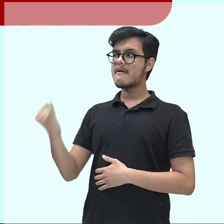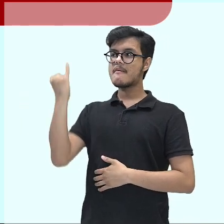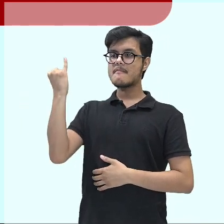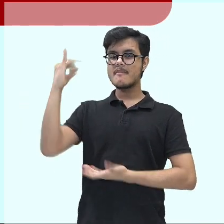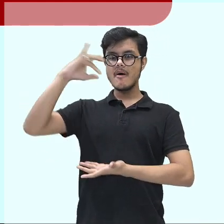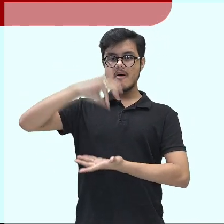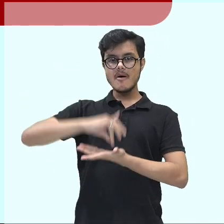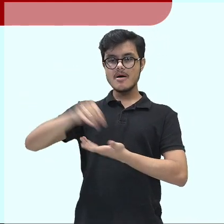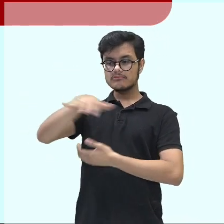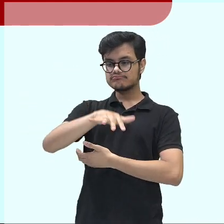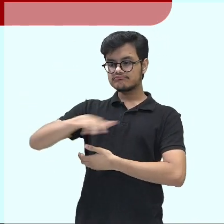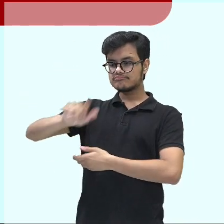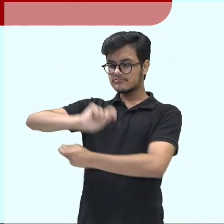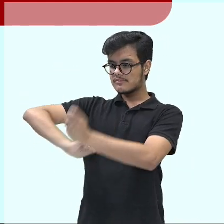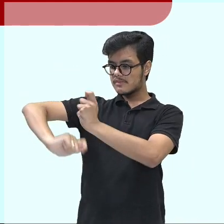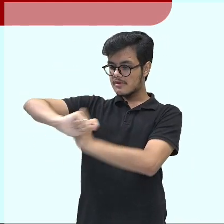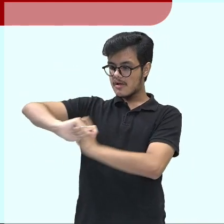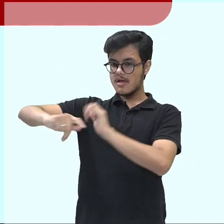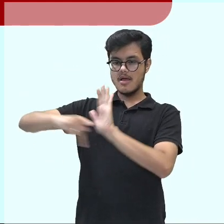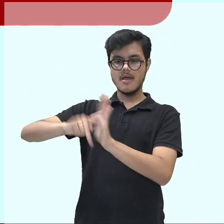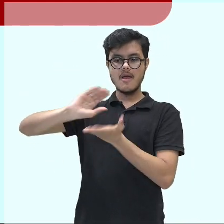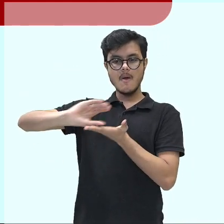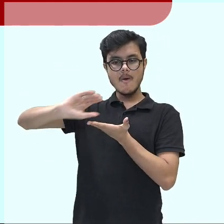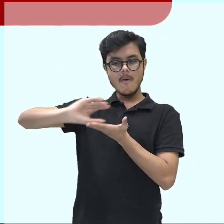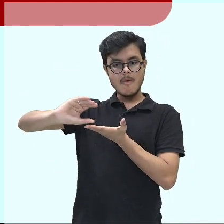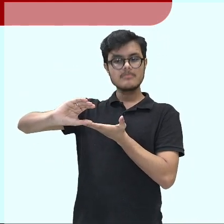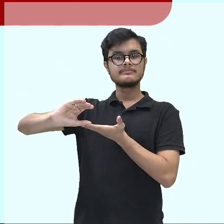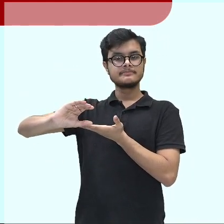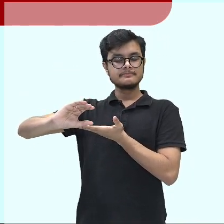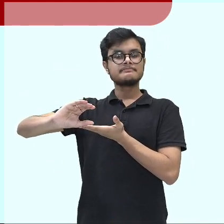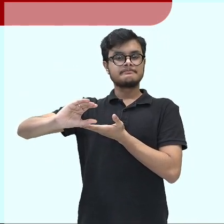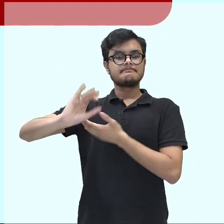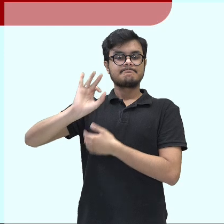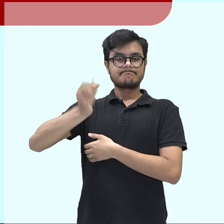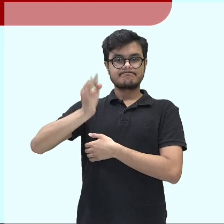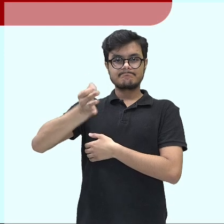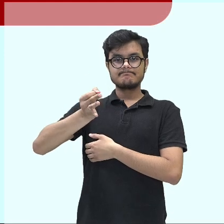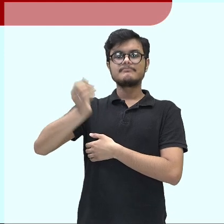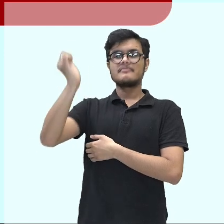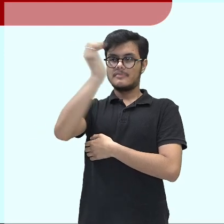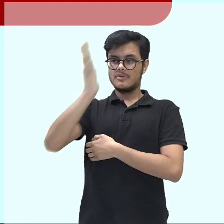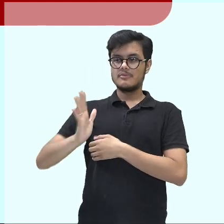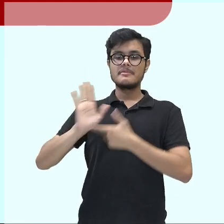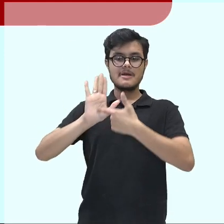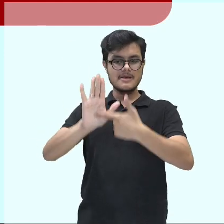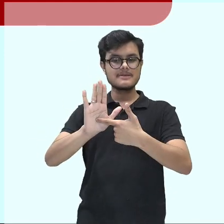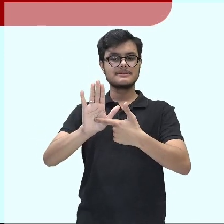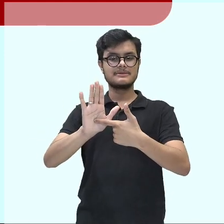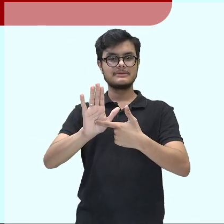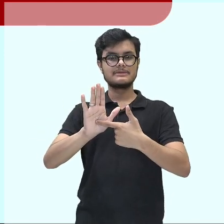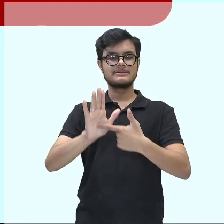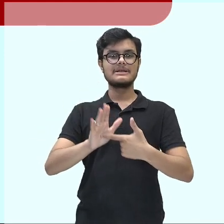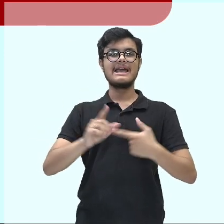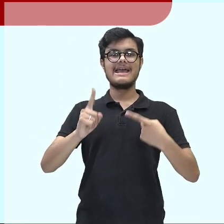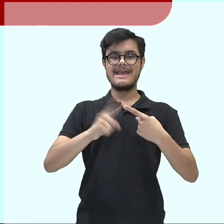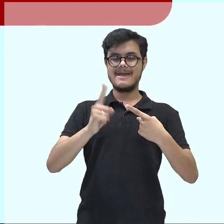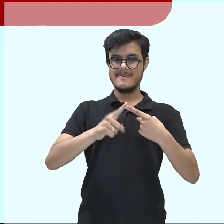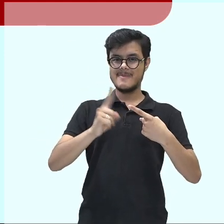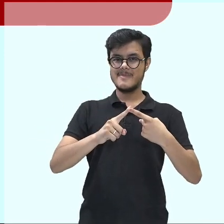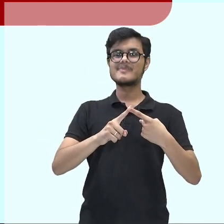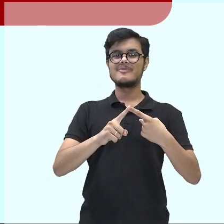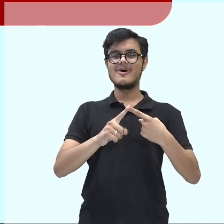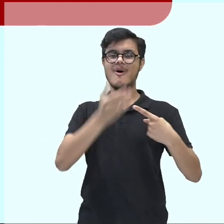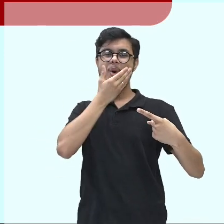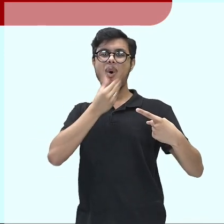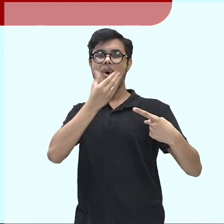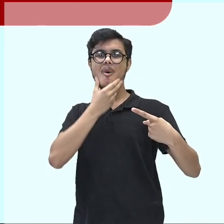centro econômico, de acordo com essa classificação que foi feita aí por Milton Santos, né, nessa